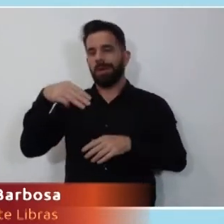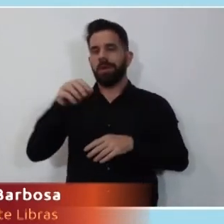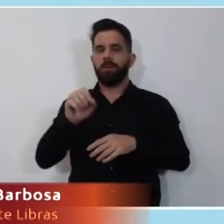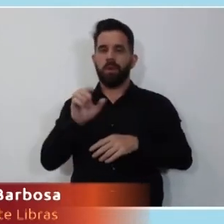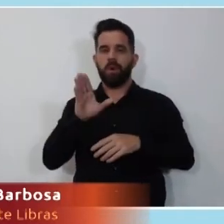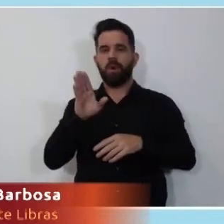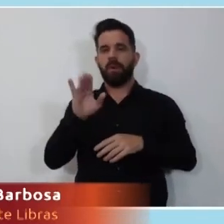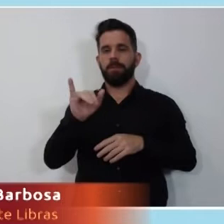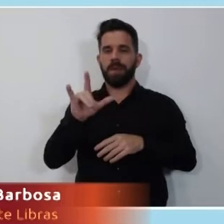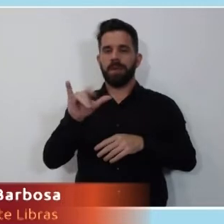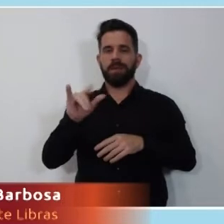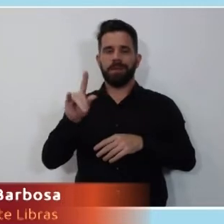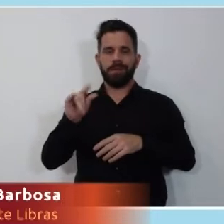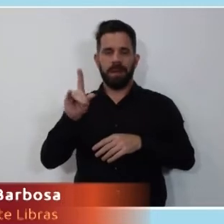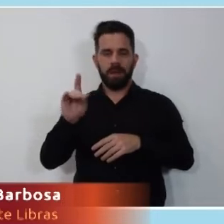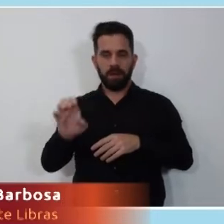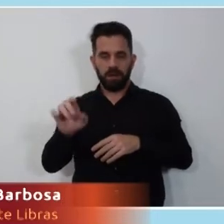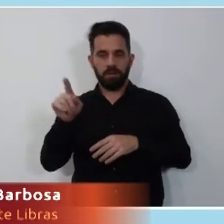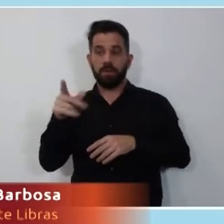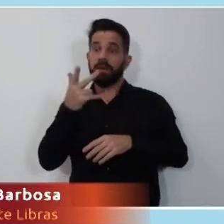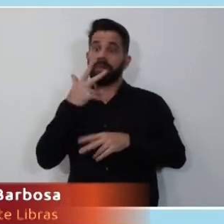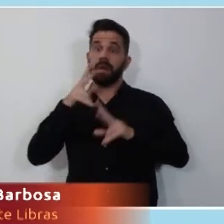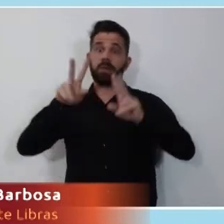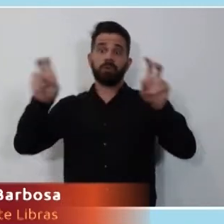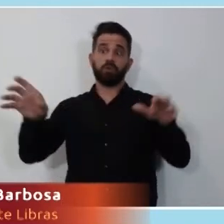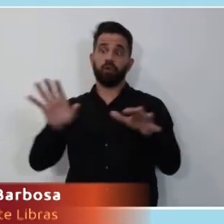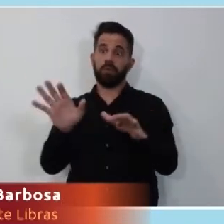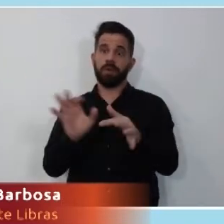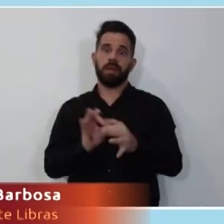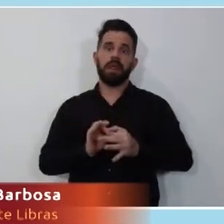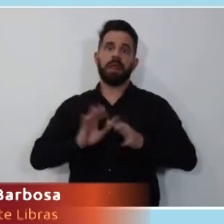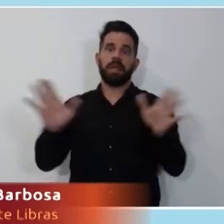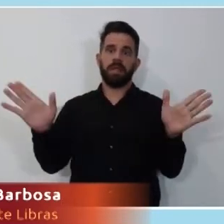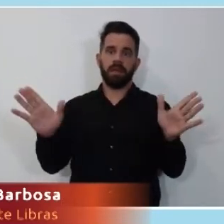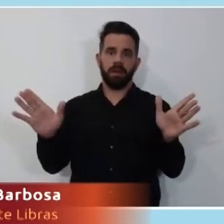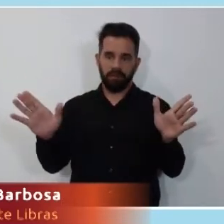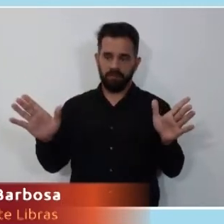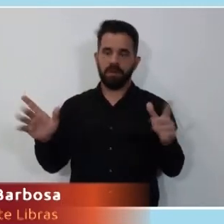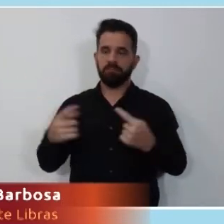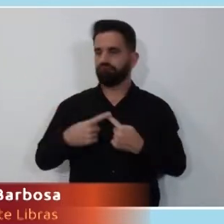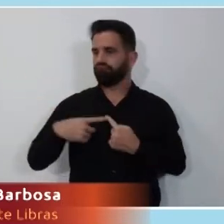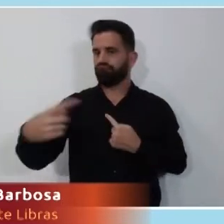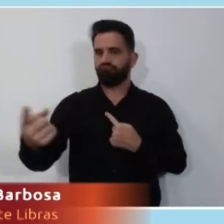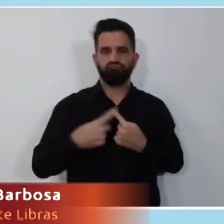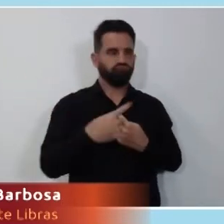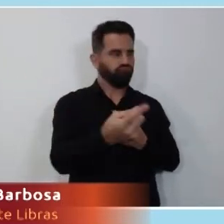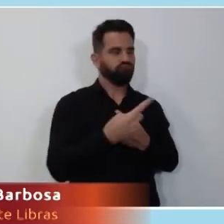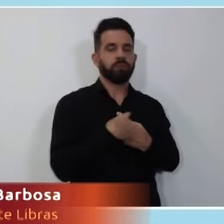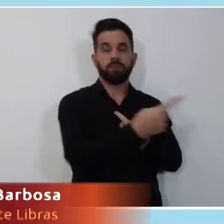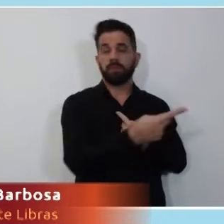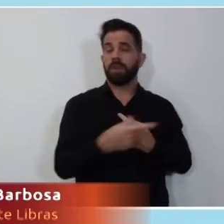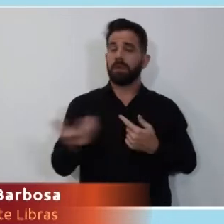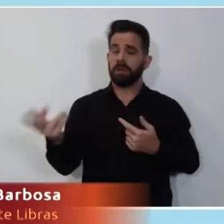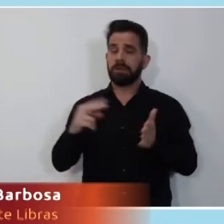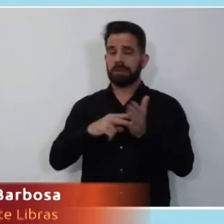esse princípio, as prefeituras têm que garantir que todos os bairros têm que ter uma linha atendendo as pessoas.